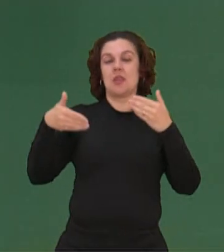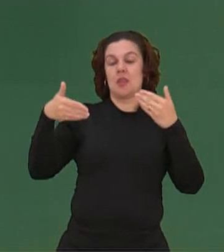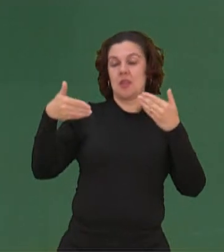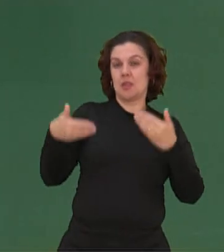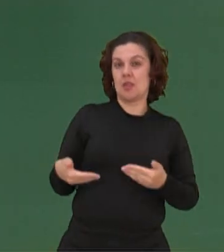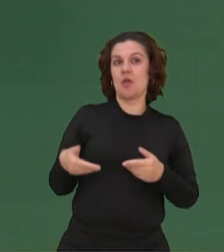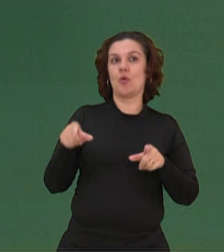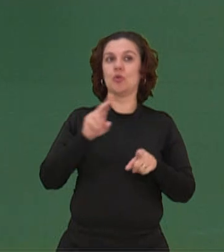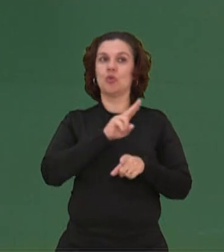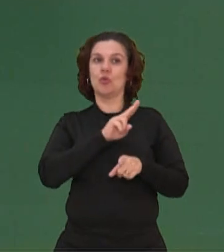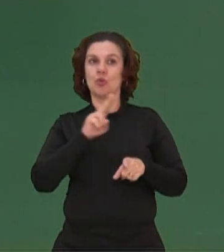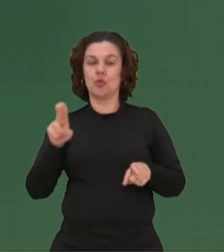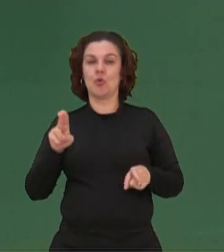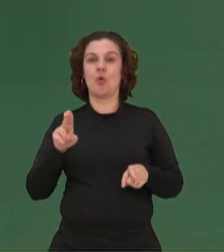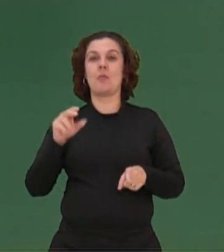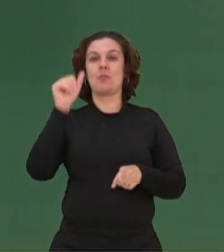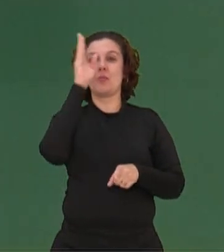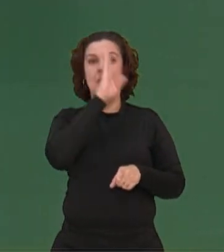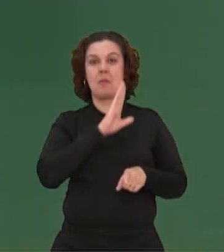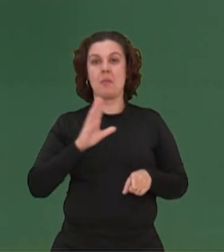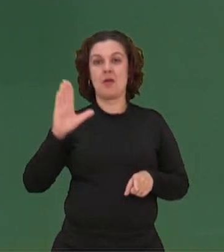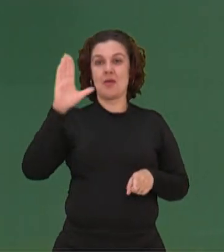de nacional